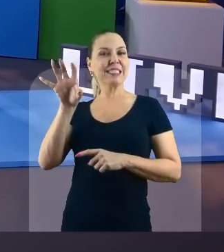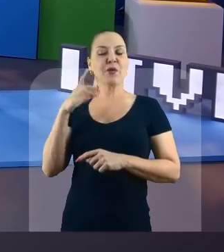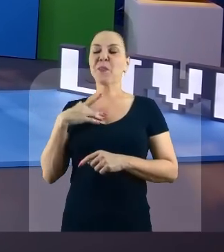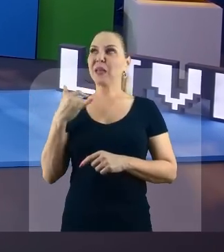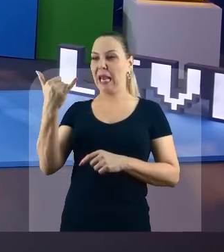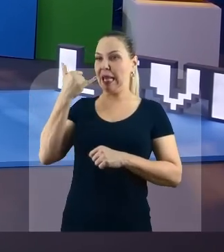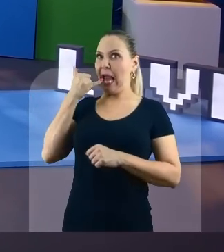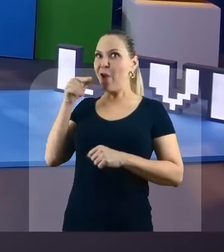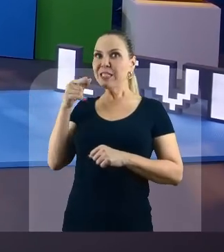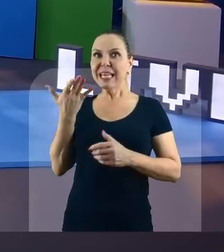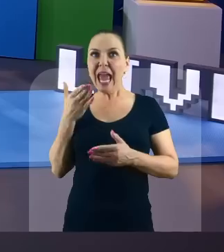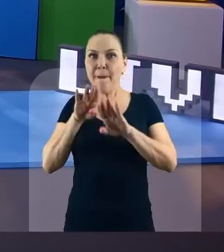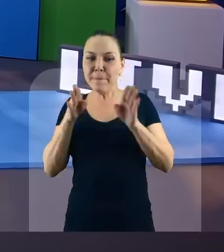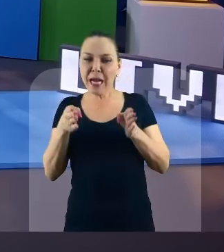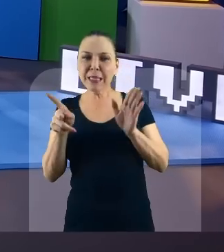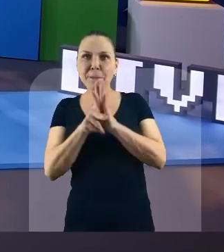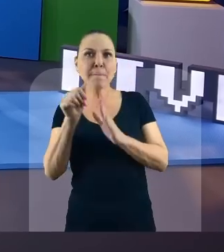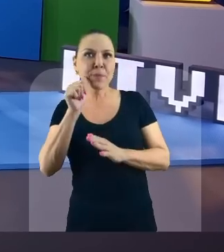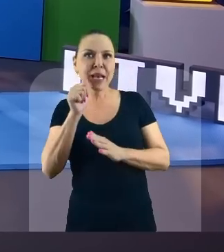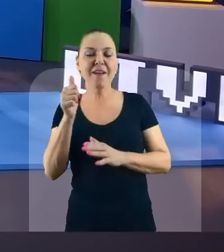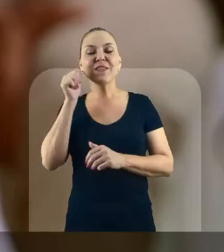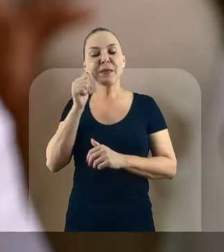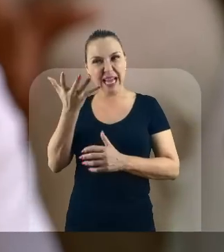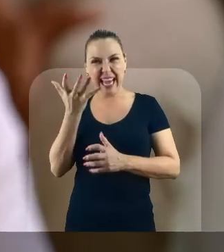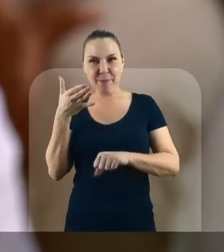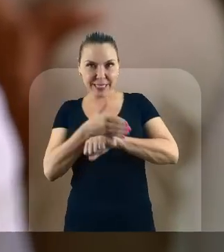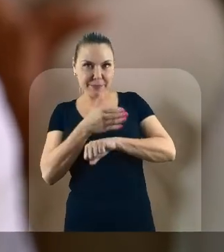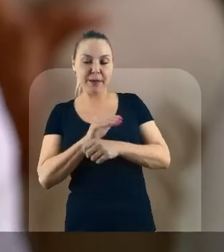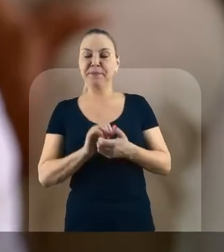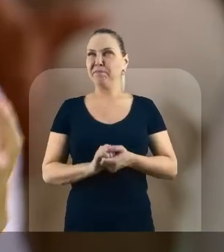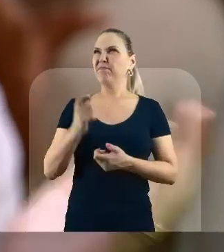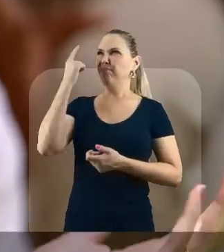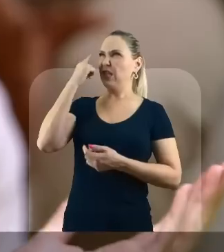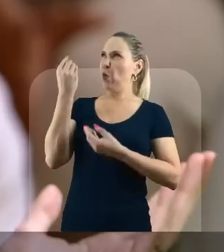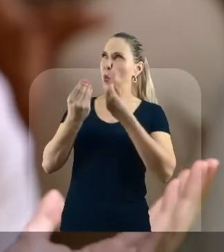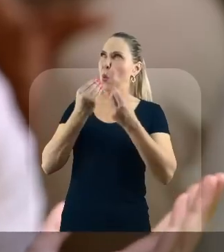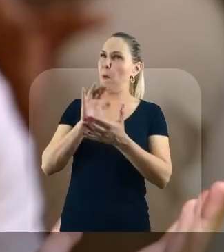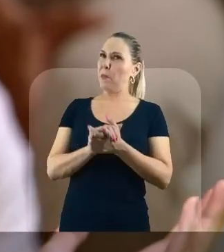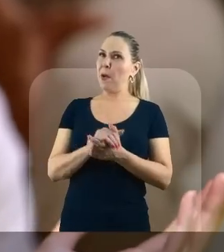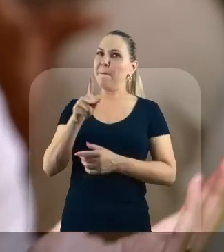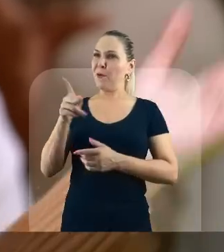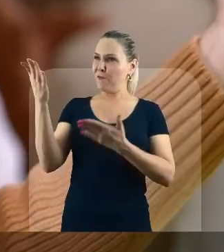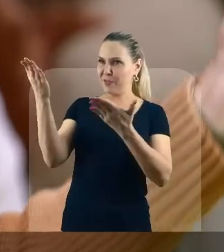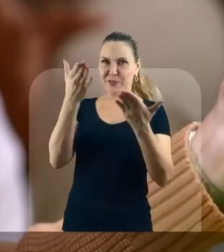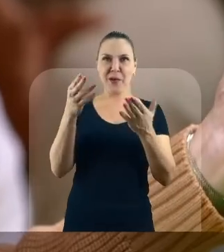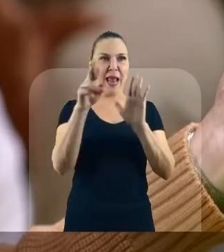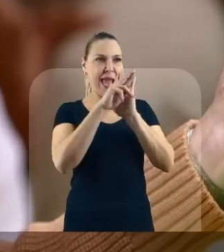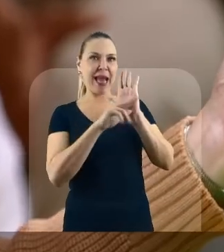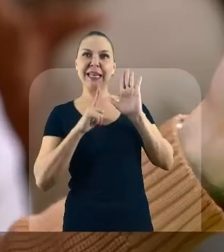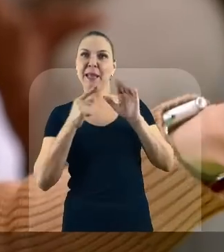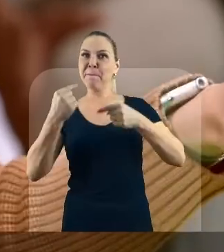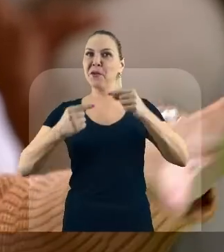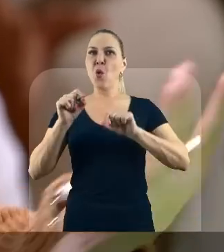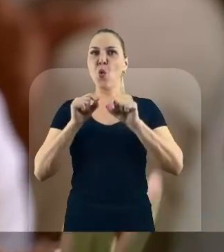queria fazer parte da bancada da mulher, da bancada feminina. E eu pensei, bom, o que diz o professor Olavo e o que dizem as